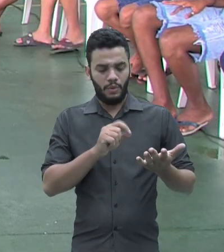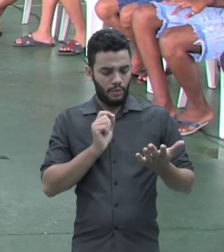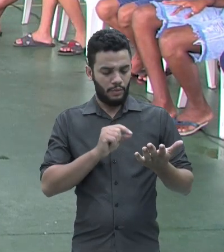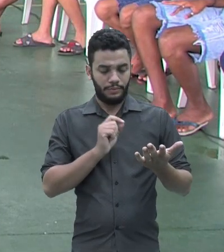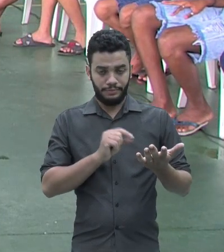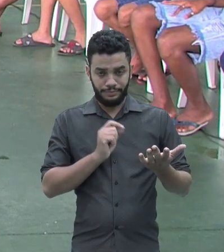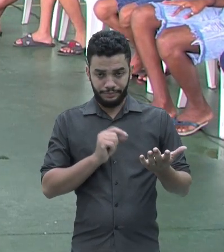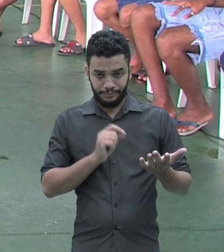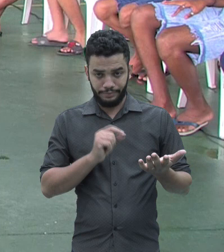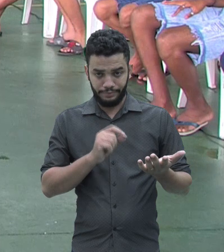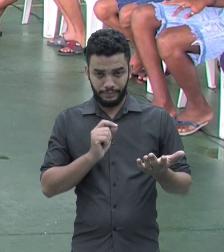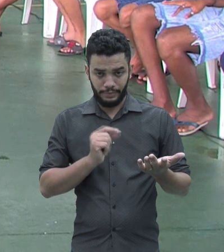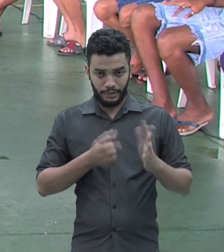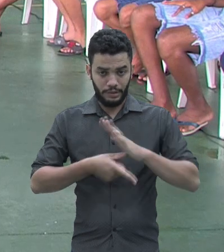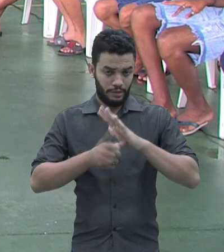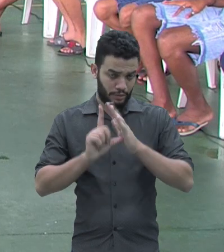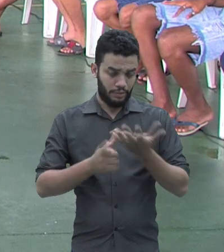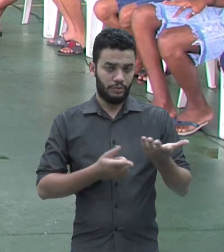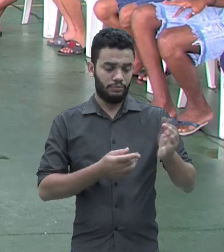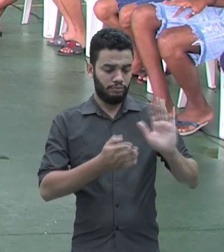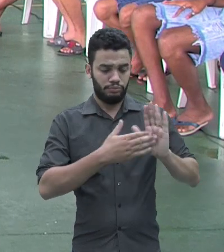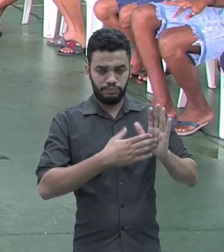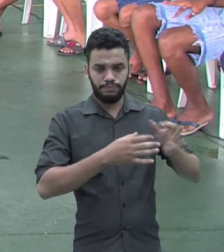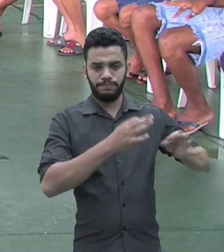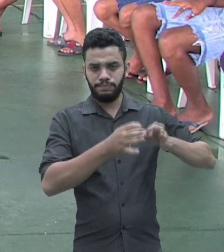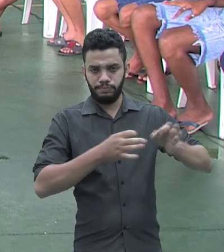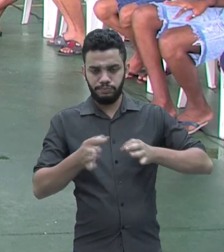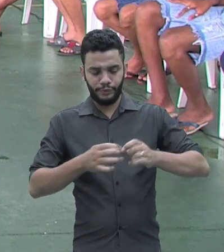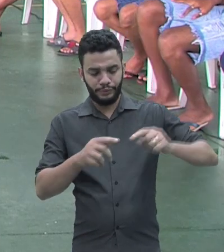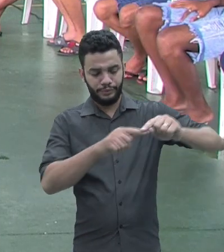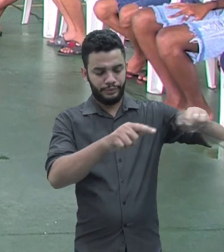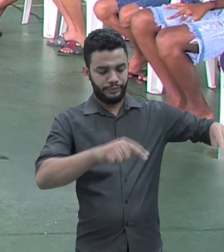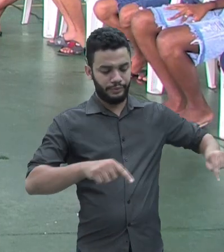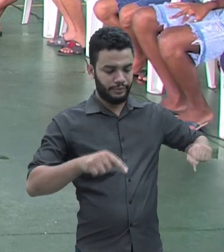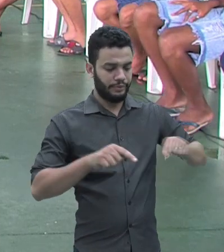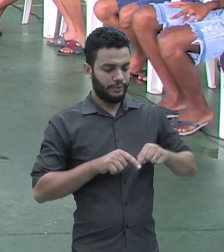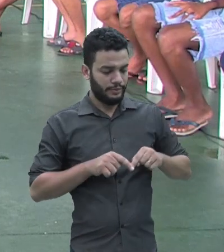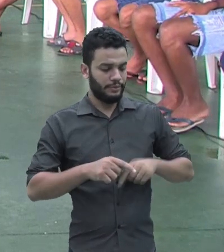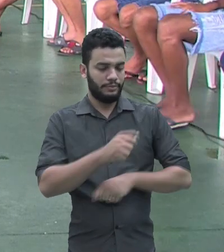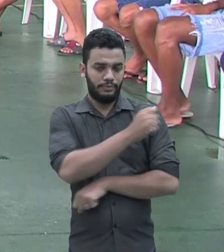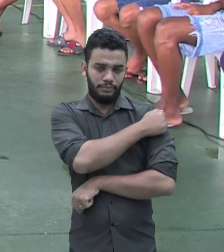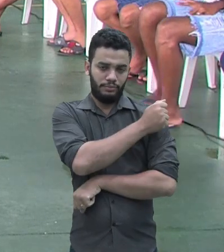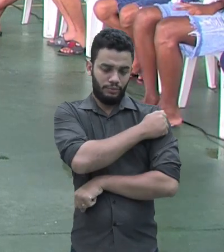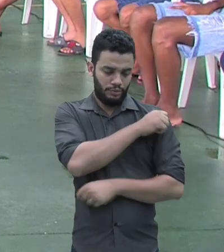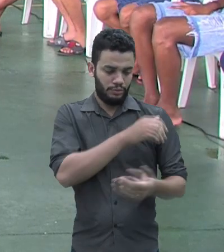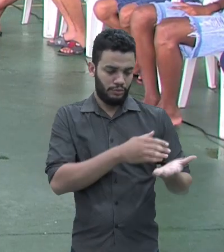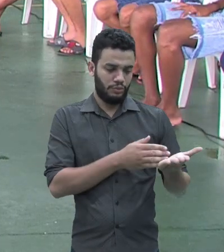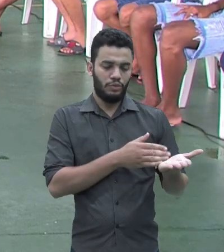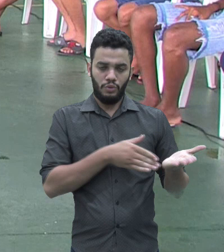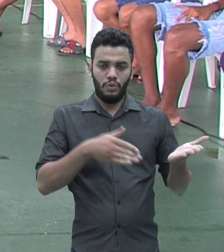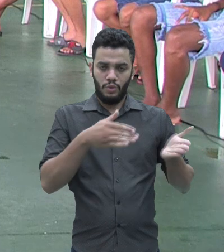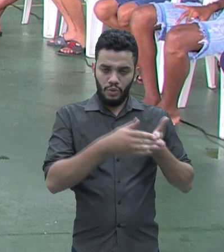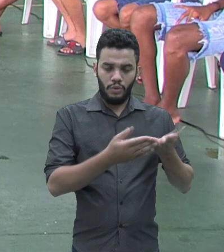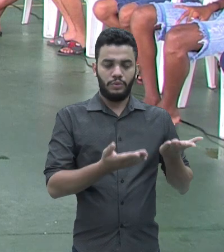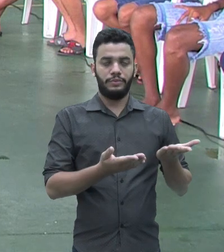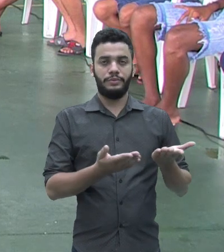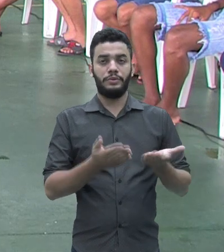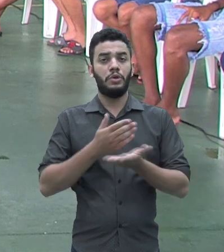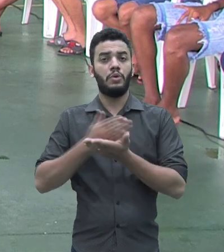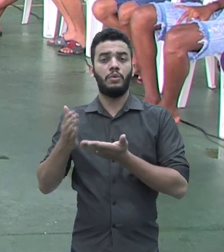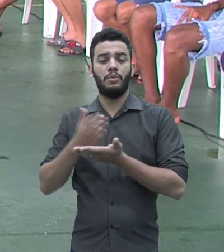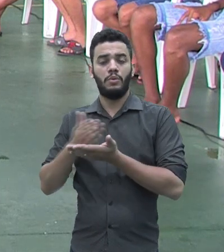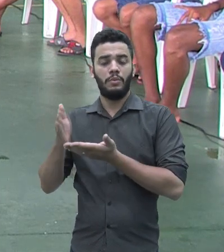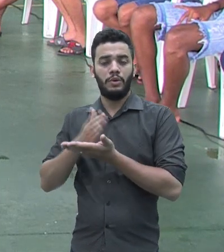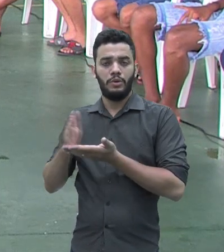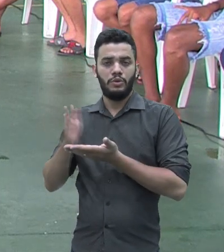como trabalhado em sala de aula, ele foi iniciado em 1621, nos Estados Unidos e